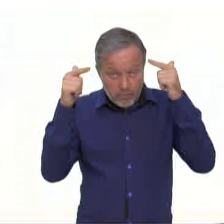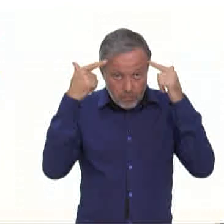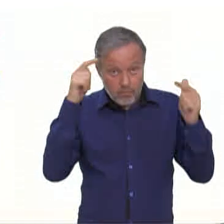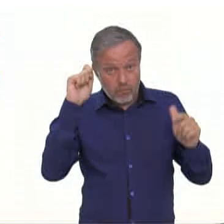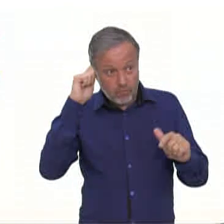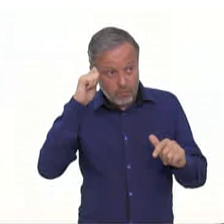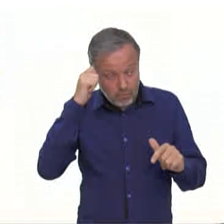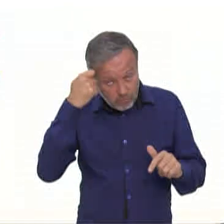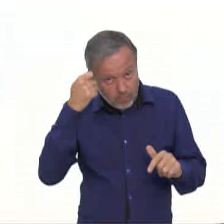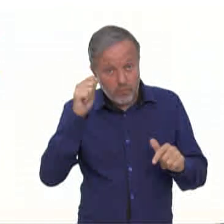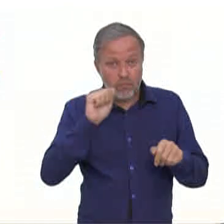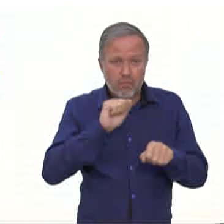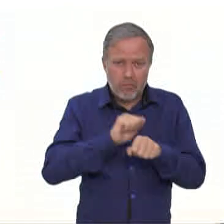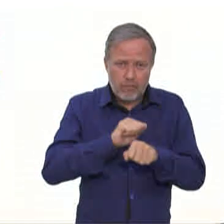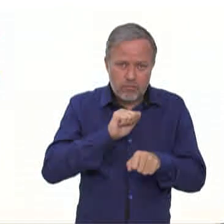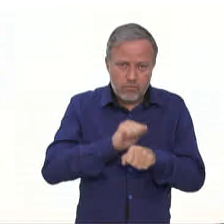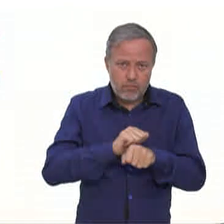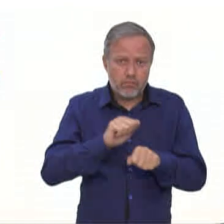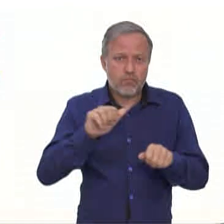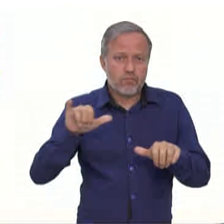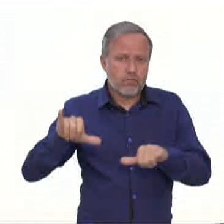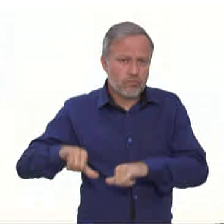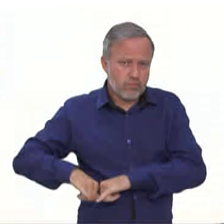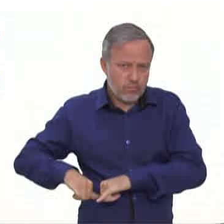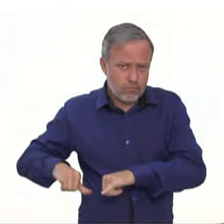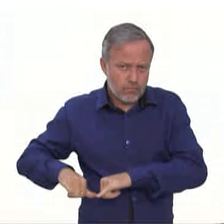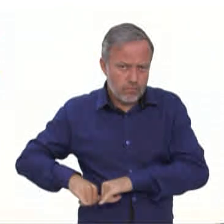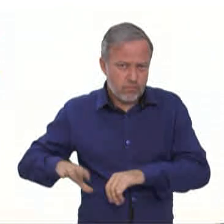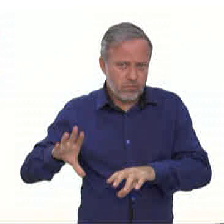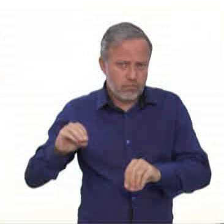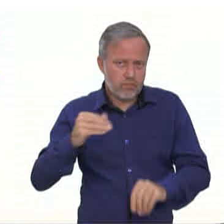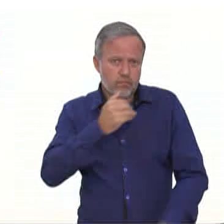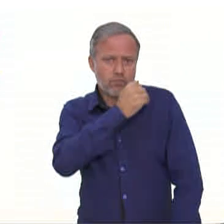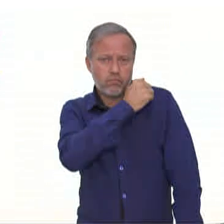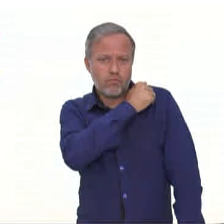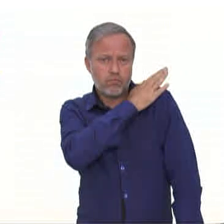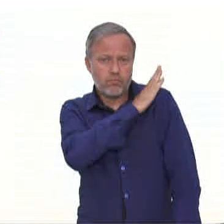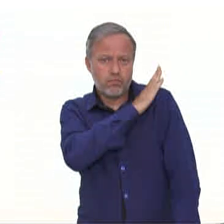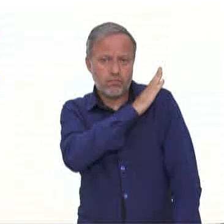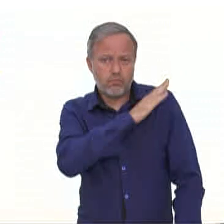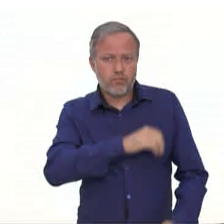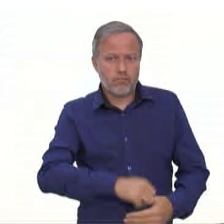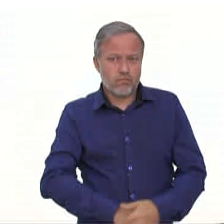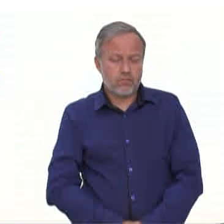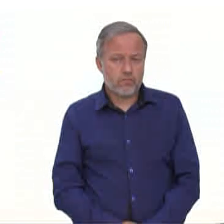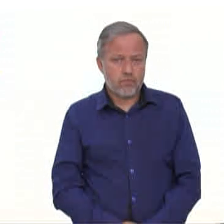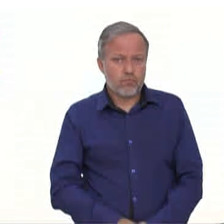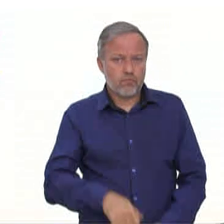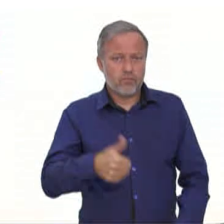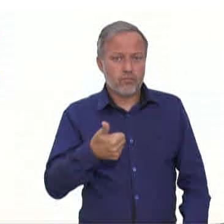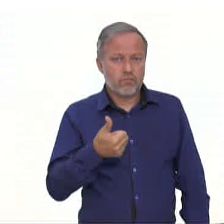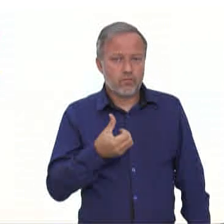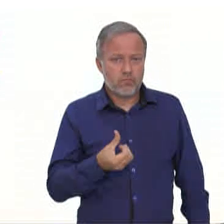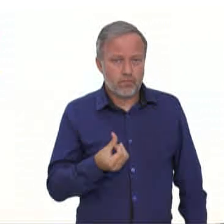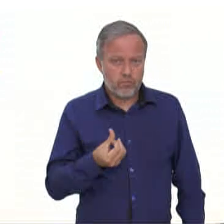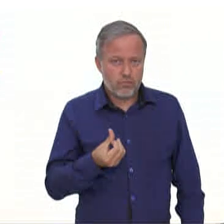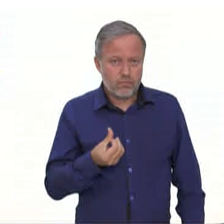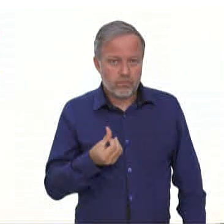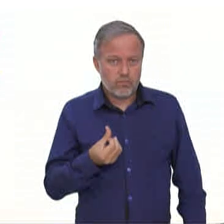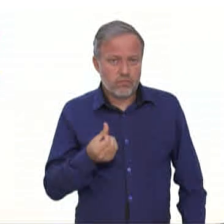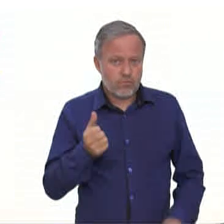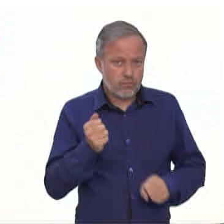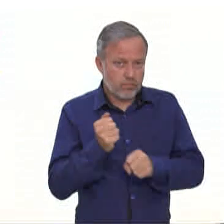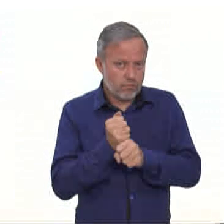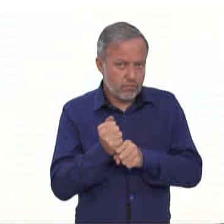negro, pobre e sofria muito preconceito. Chegando aos 16 anos, publica o